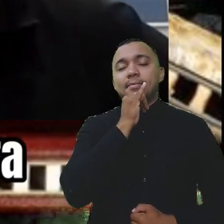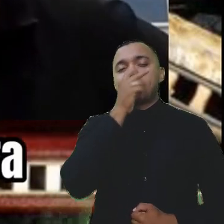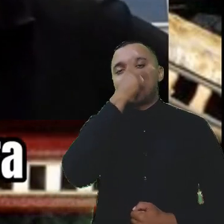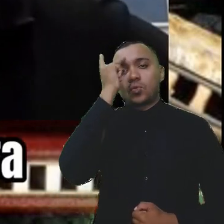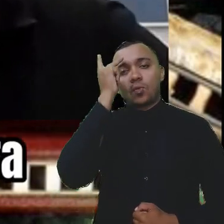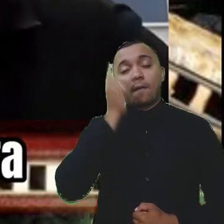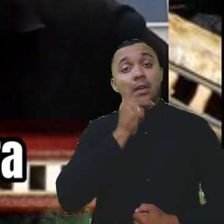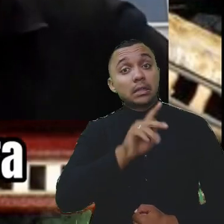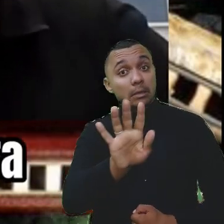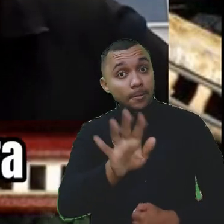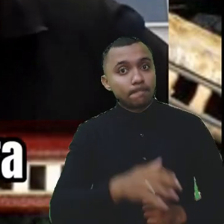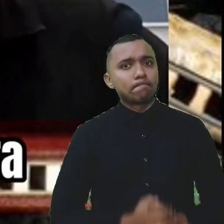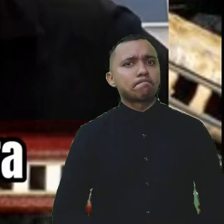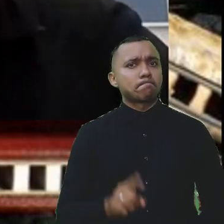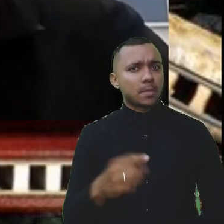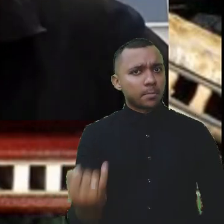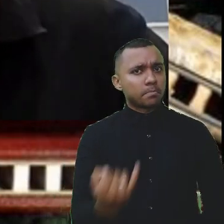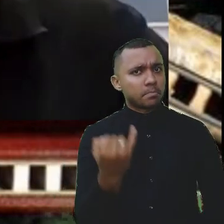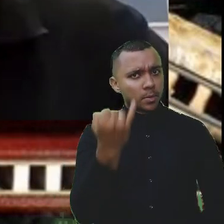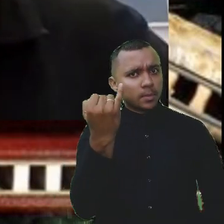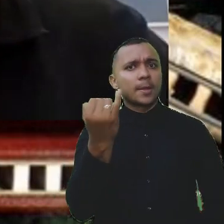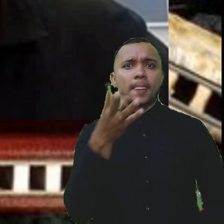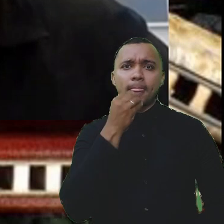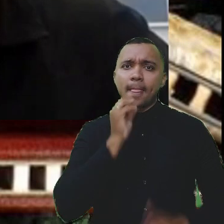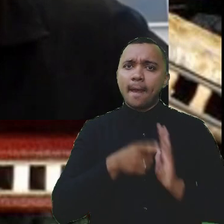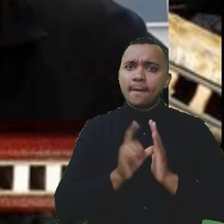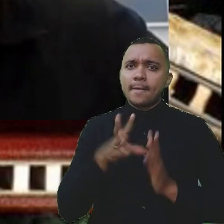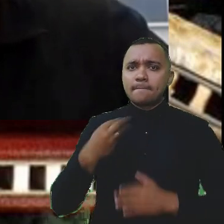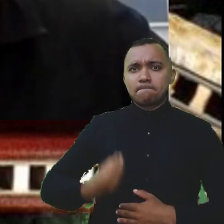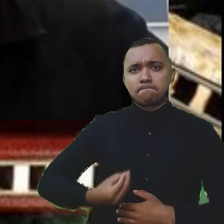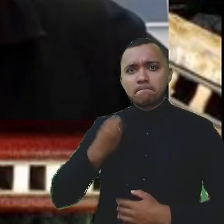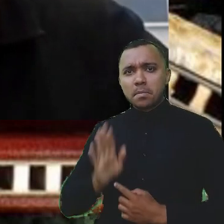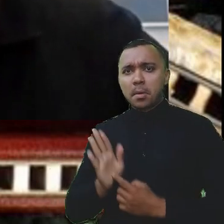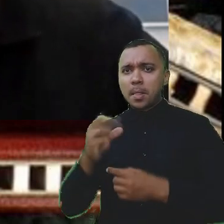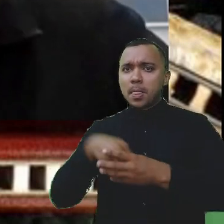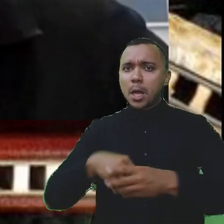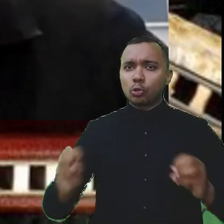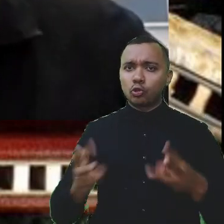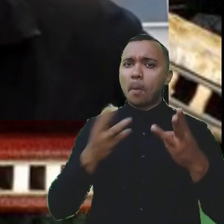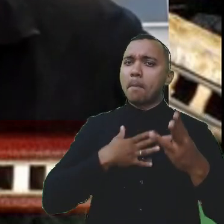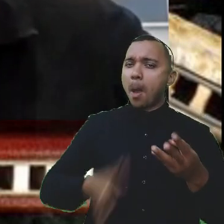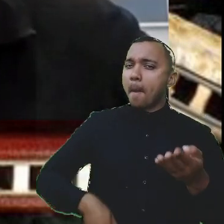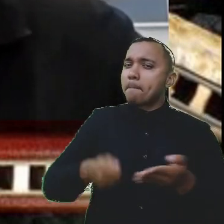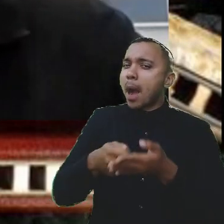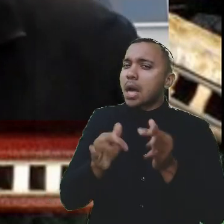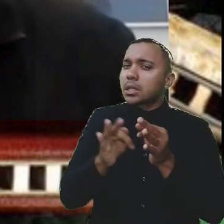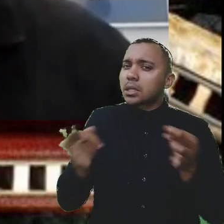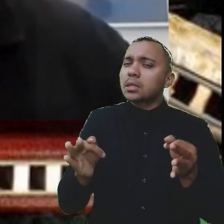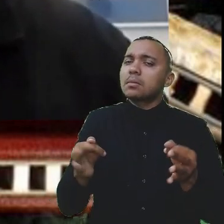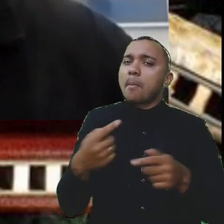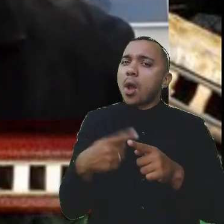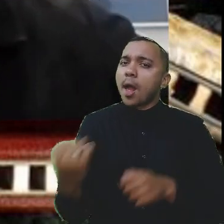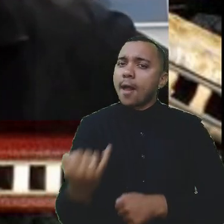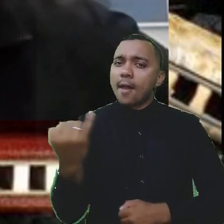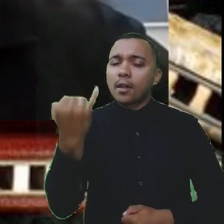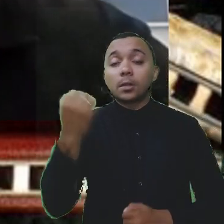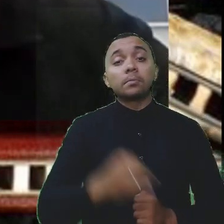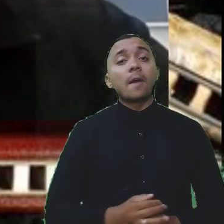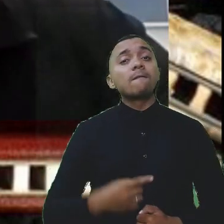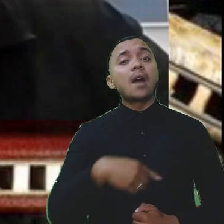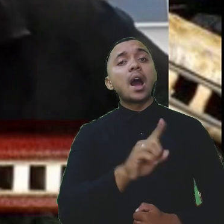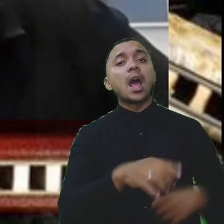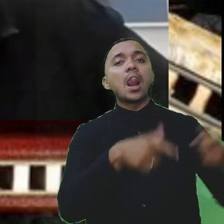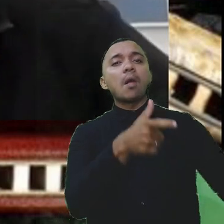fala assim: olha, vai ser importante para sua carreira você aparecer nesse festival, então eu vou te pagar pouquinho. Ou então, olha, pô, vai lá no tal lugar